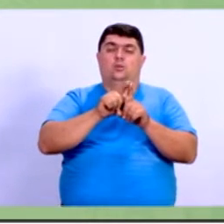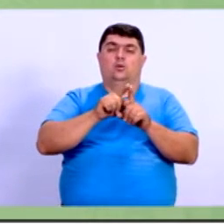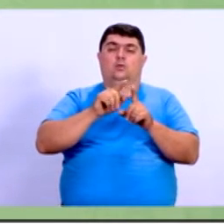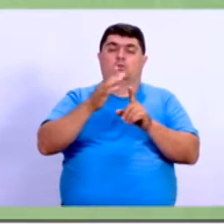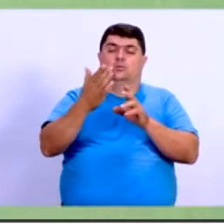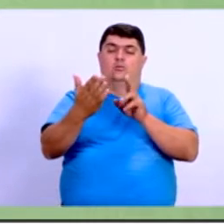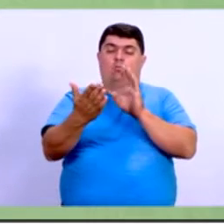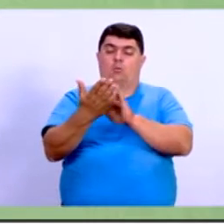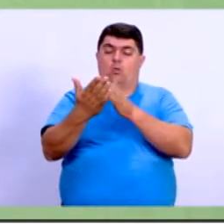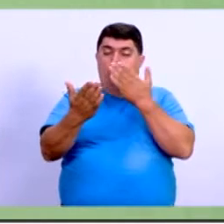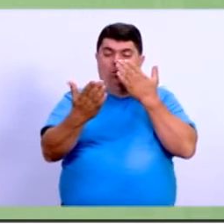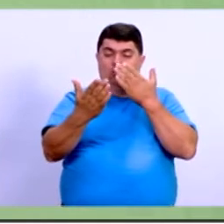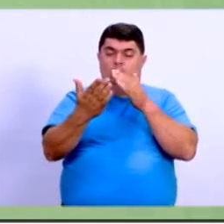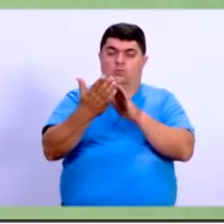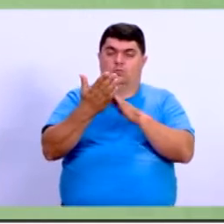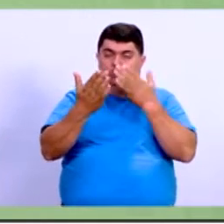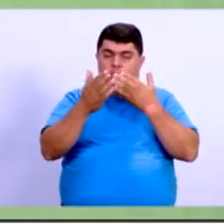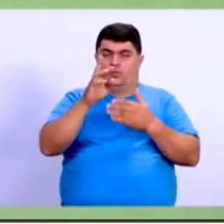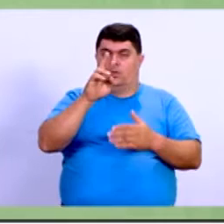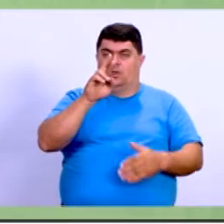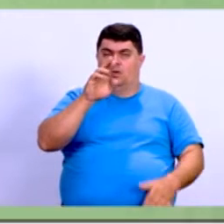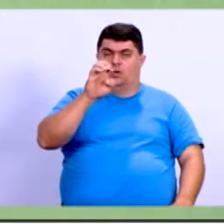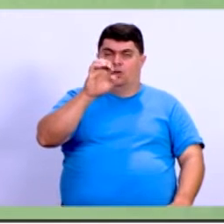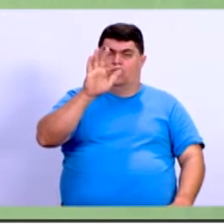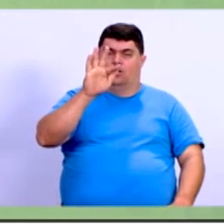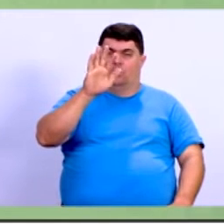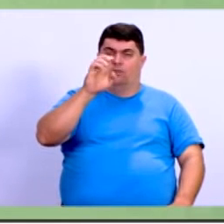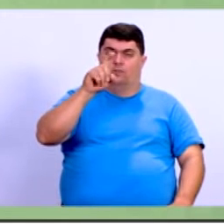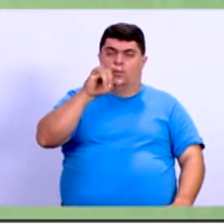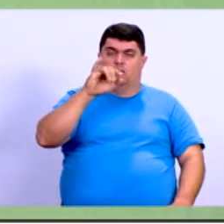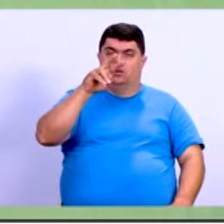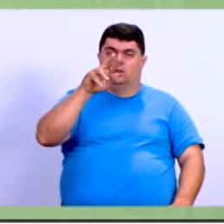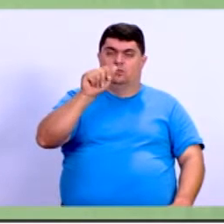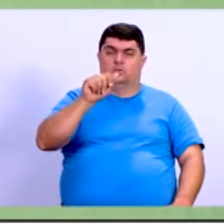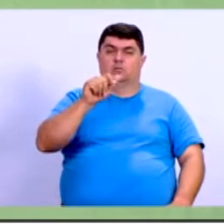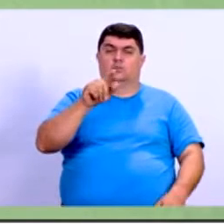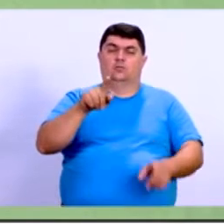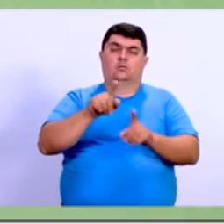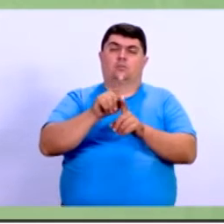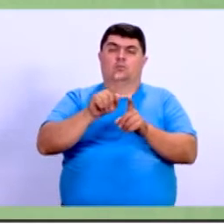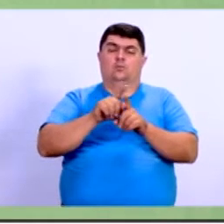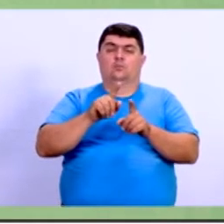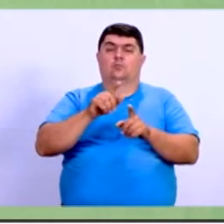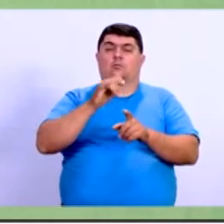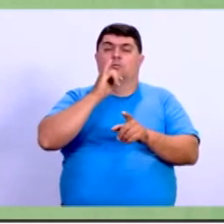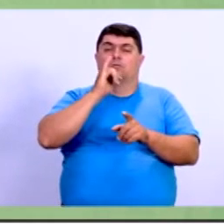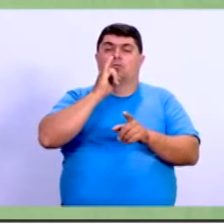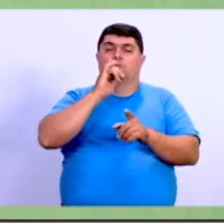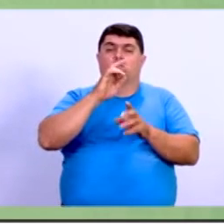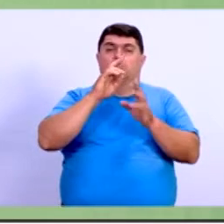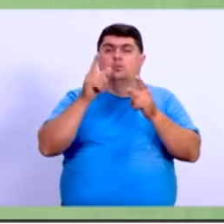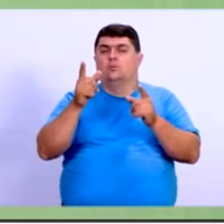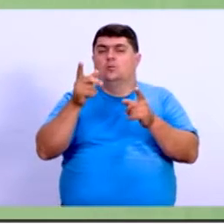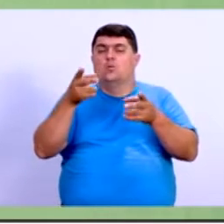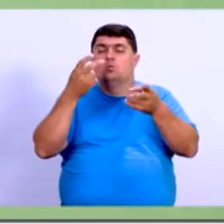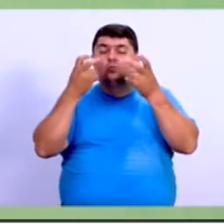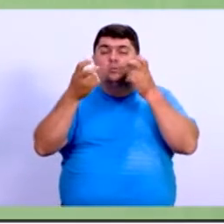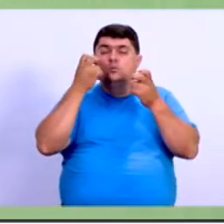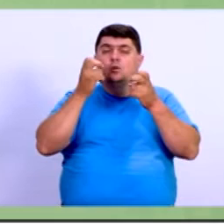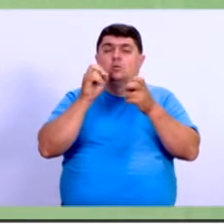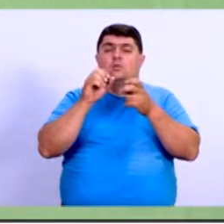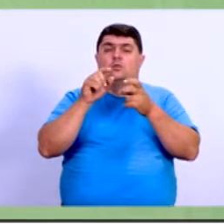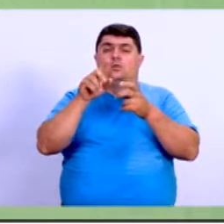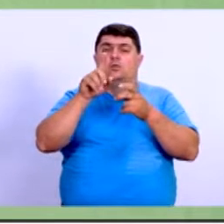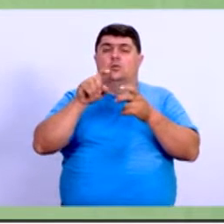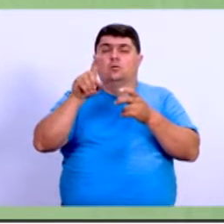Onde o diagrama de sequência, a mensagem simples, observem como é a seta dela, tá?